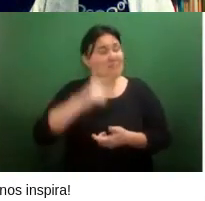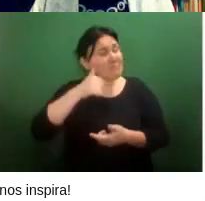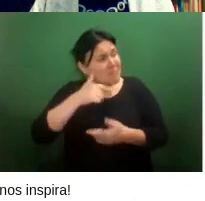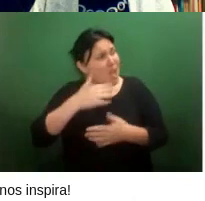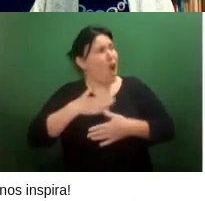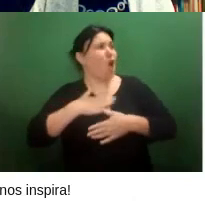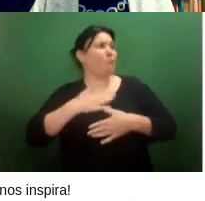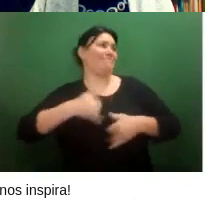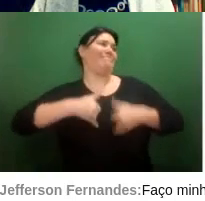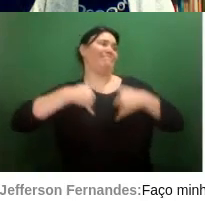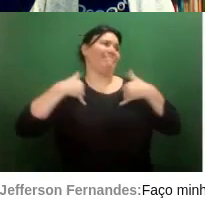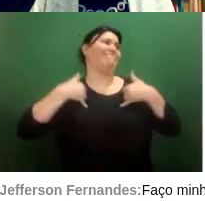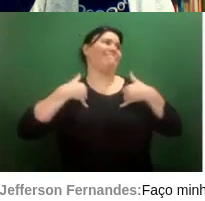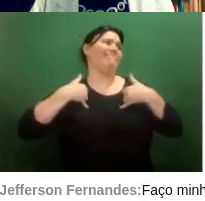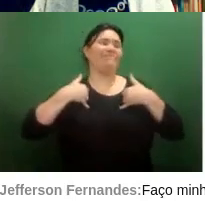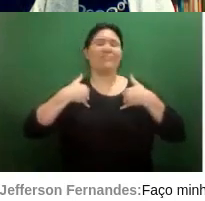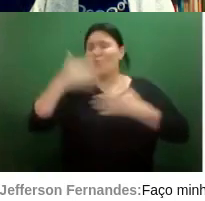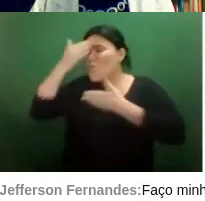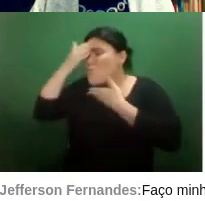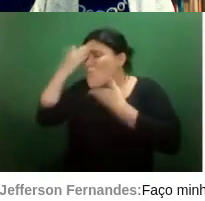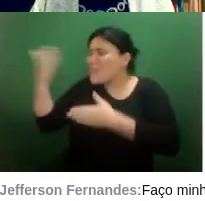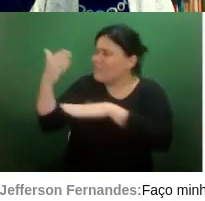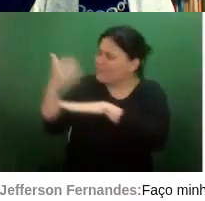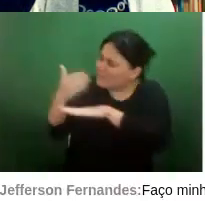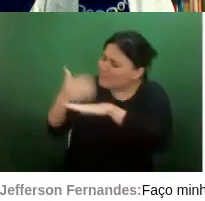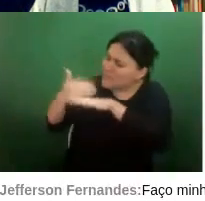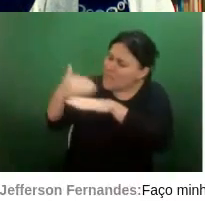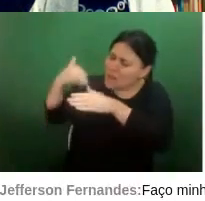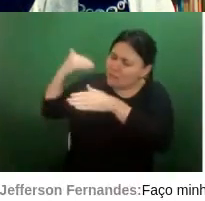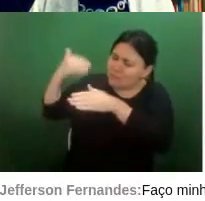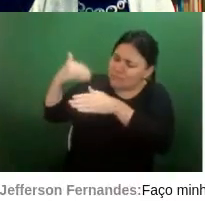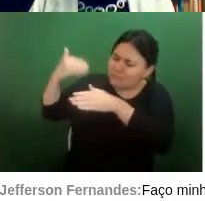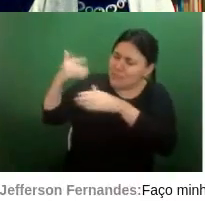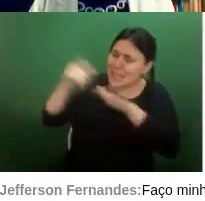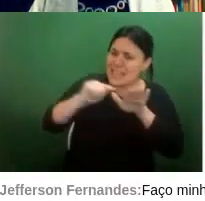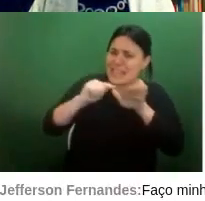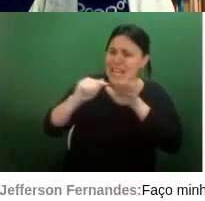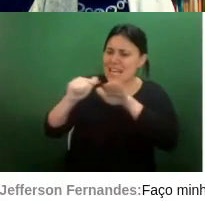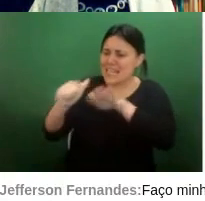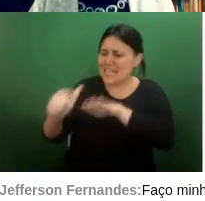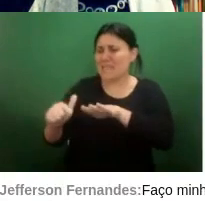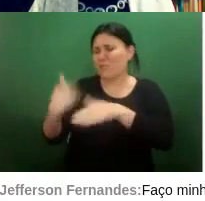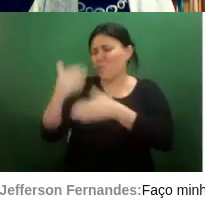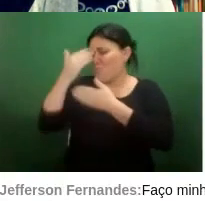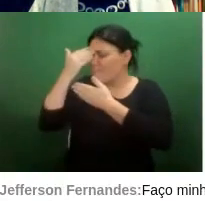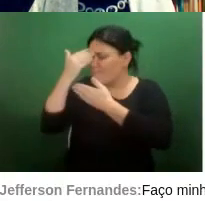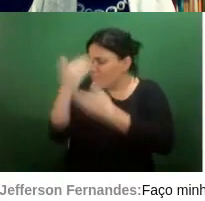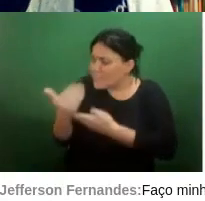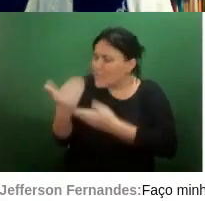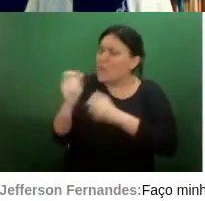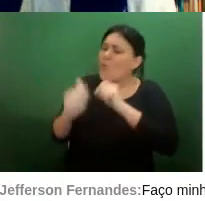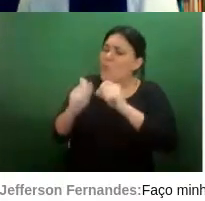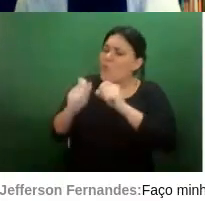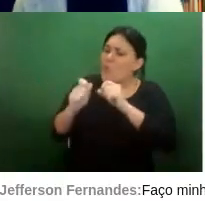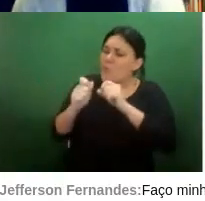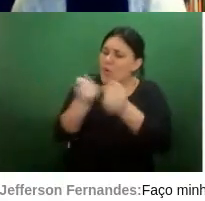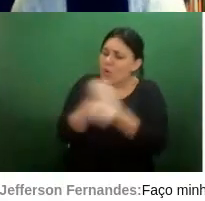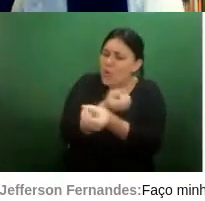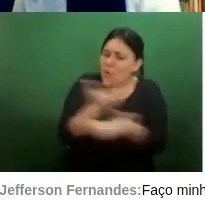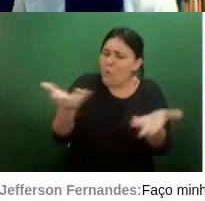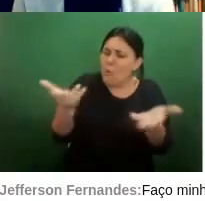tua participação efetiva ao longo de toda a semana. Então, muito obrigada mesmo por compartilhares o